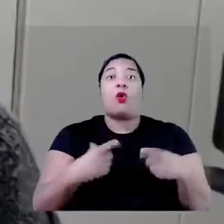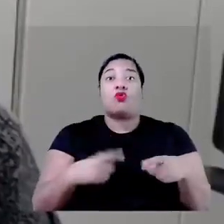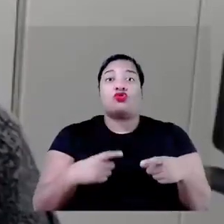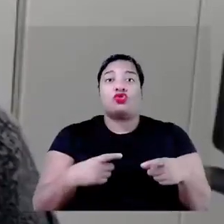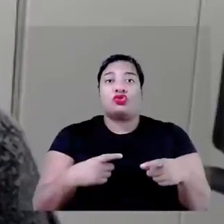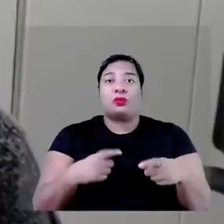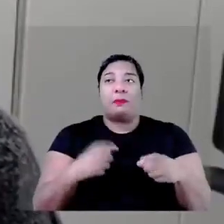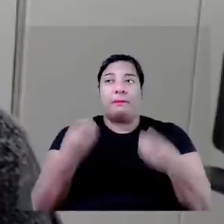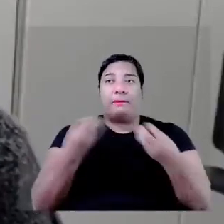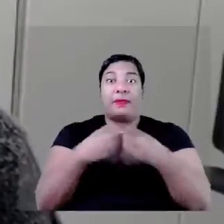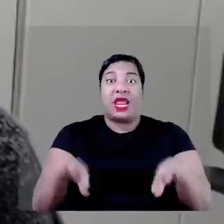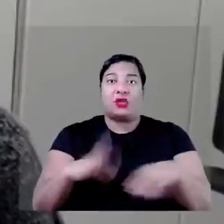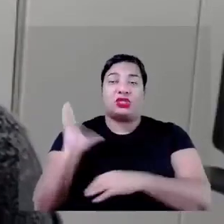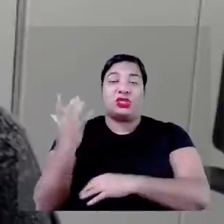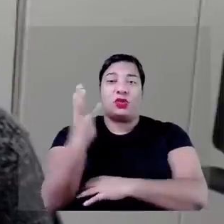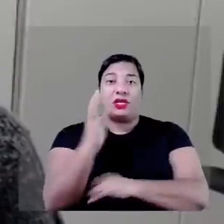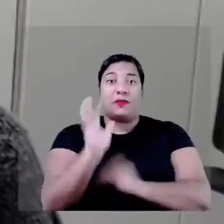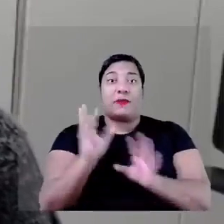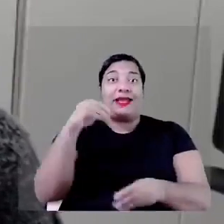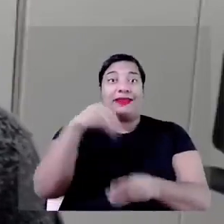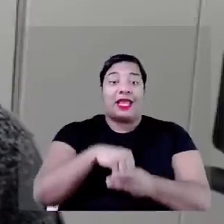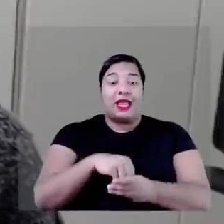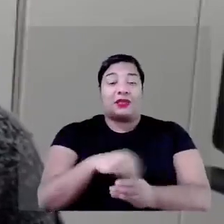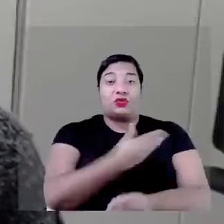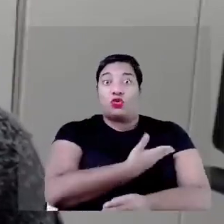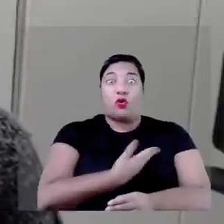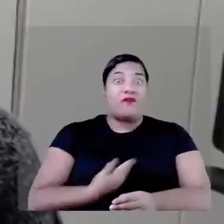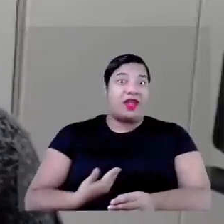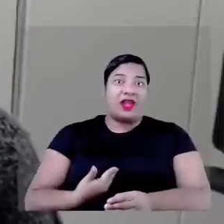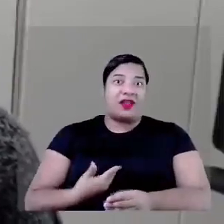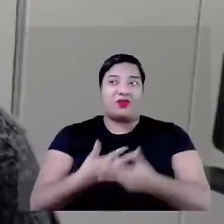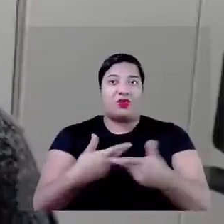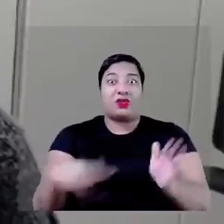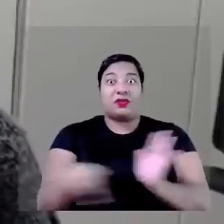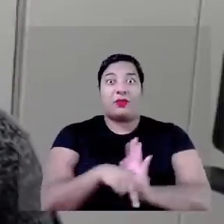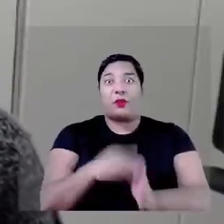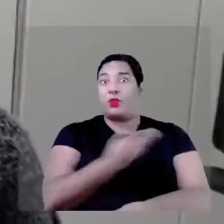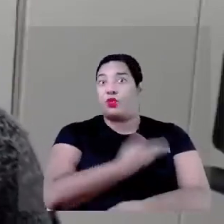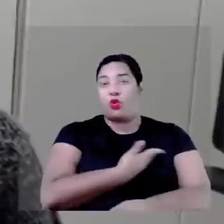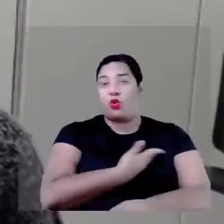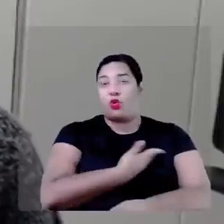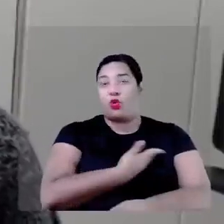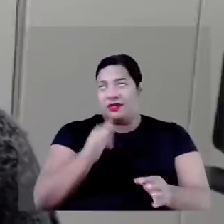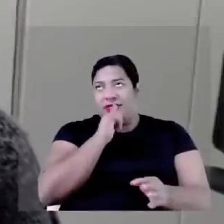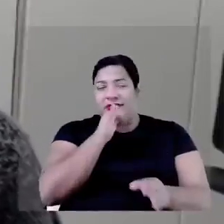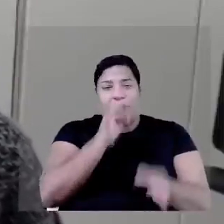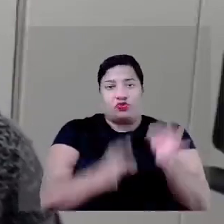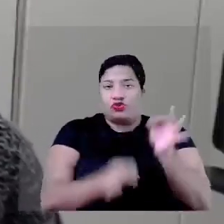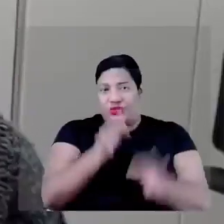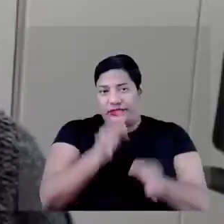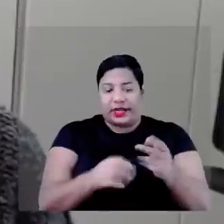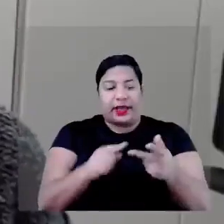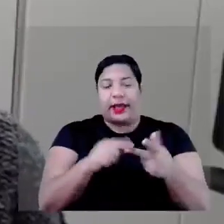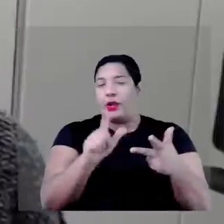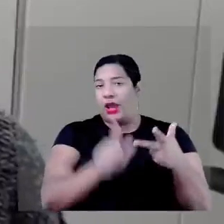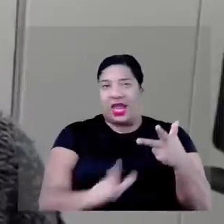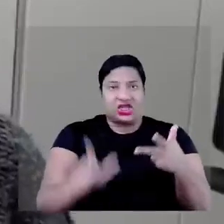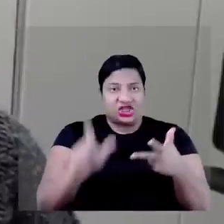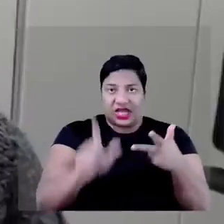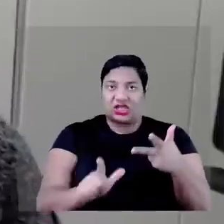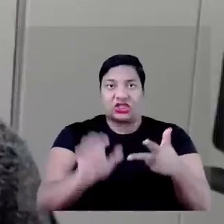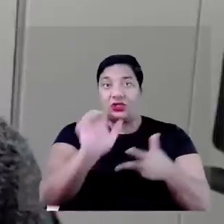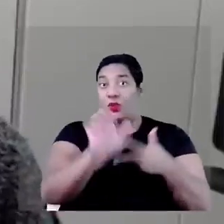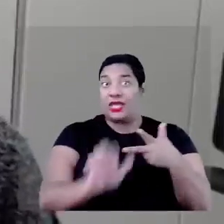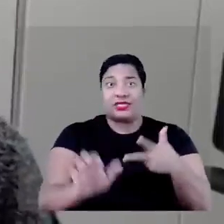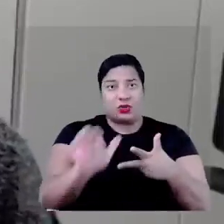climáticas dentro dos órgãos públicos. Isso vale, óbvio, né, não só para órgãos do Poder Judiciário, mas do Legislativo, do Executivo.